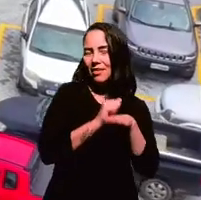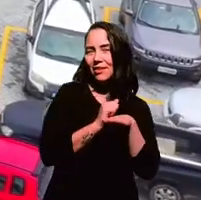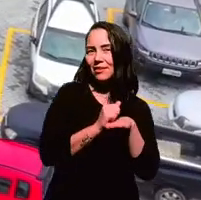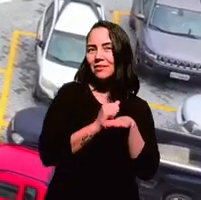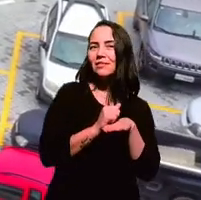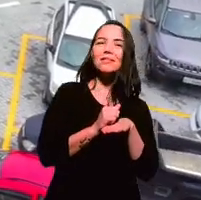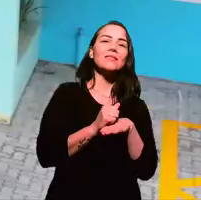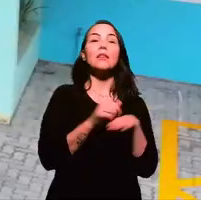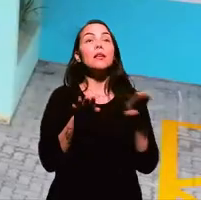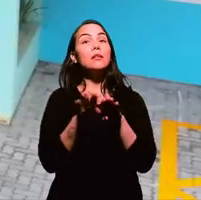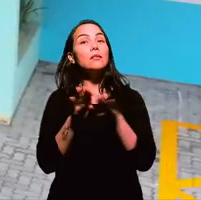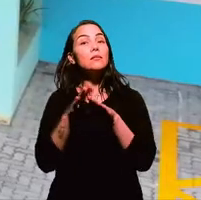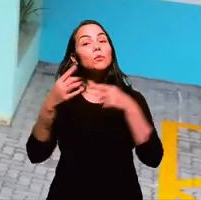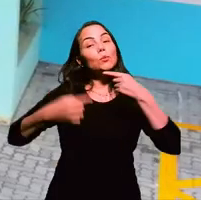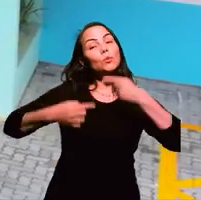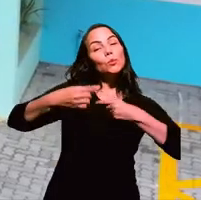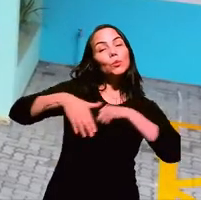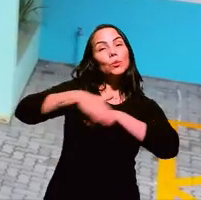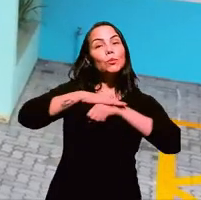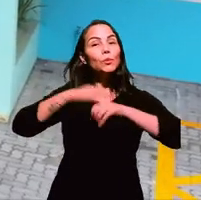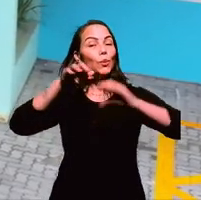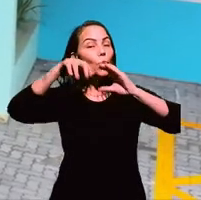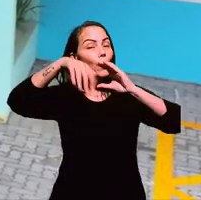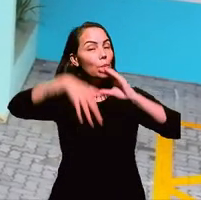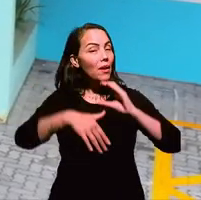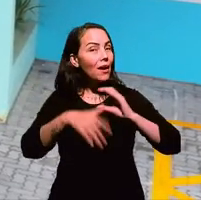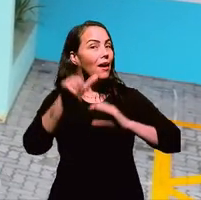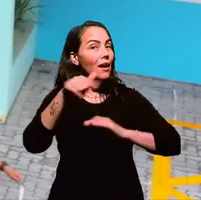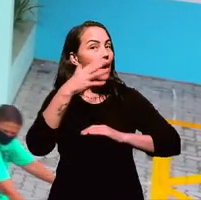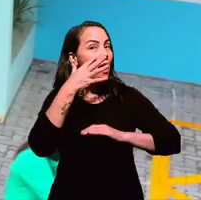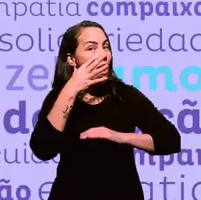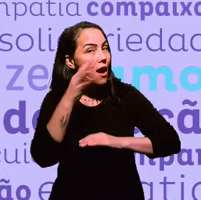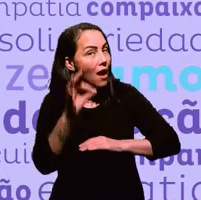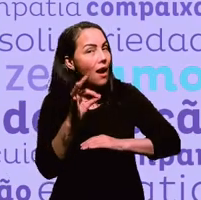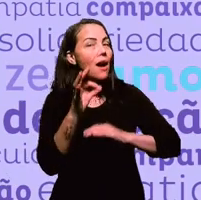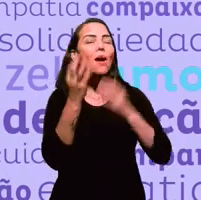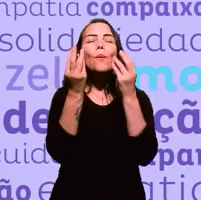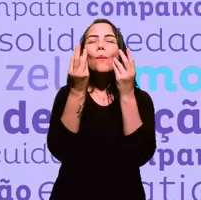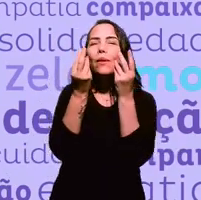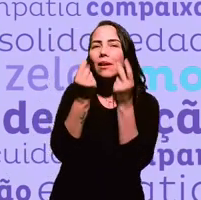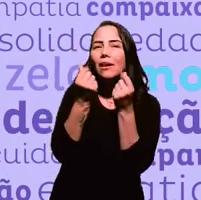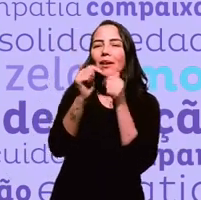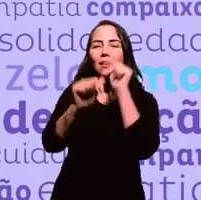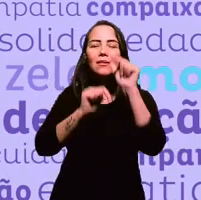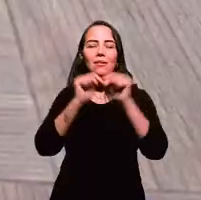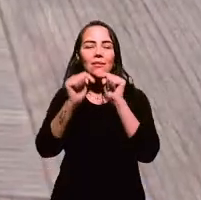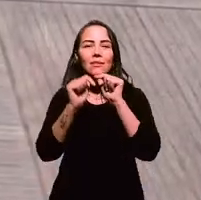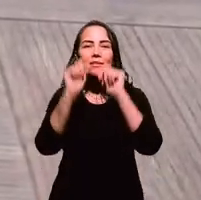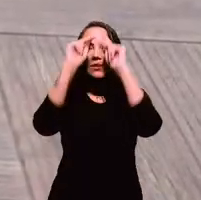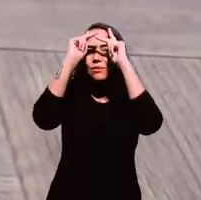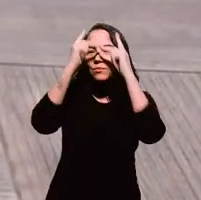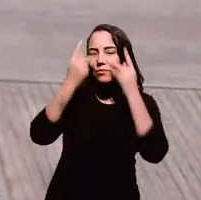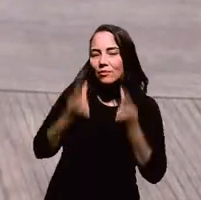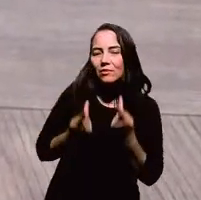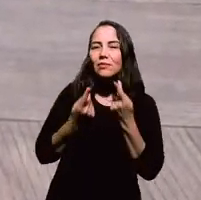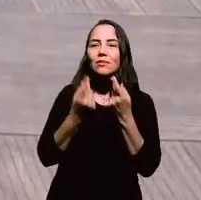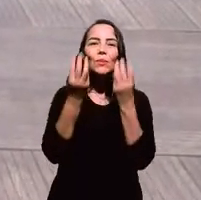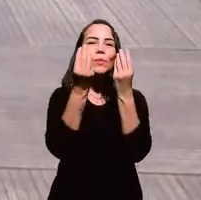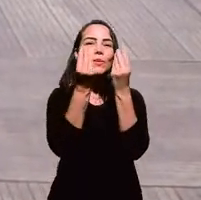também com Corupá. É isso que está atraindo a qualidade do serviço, a humanização, a qualidade do